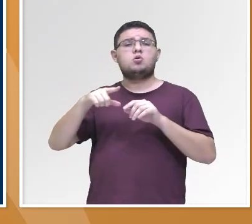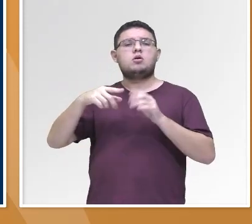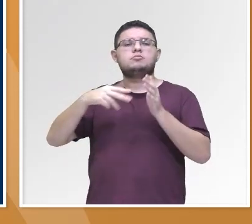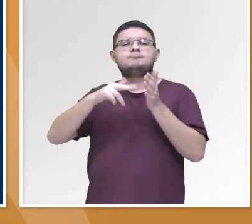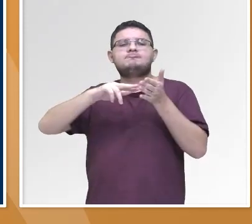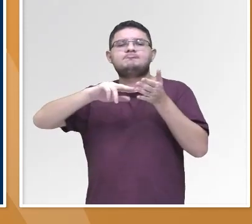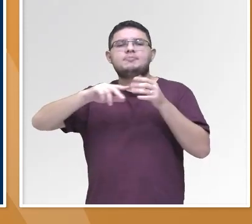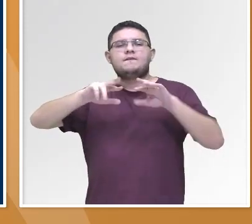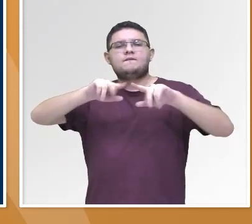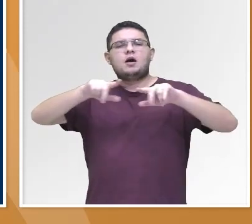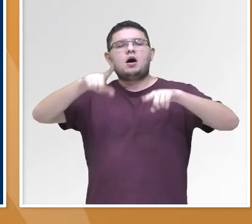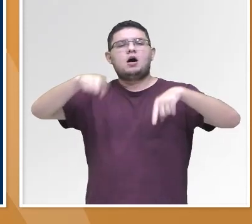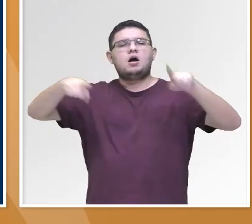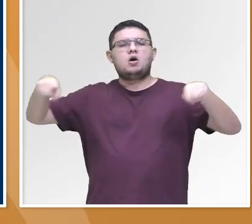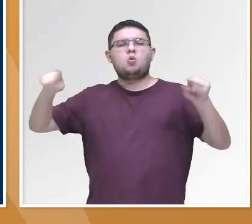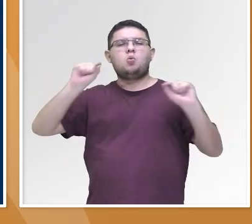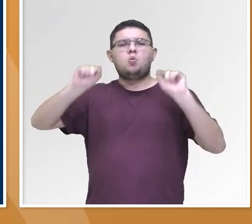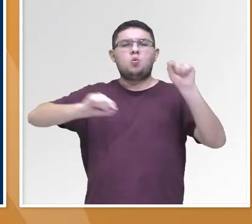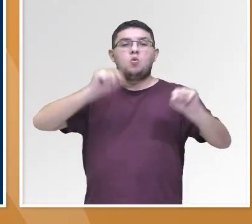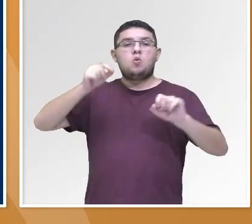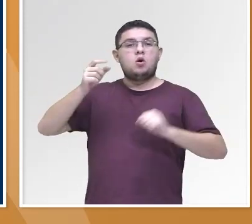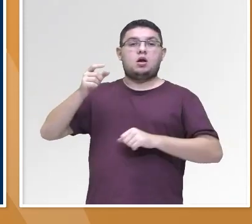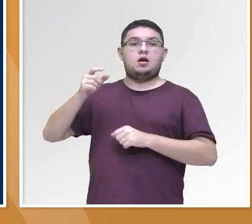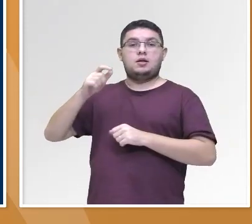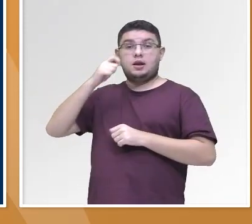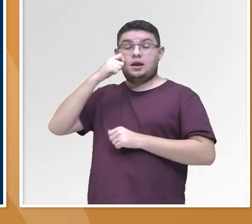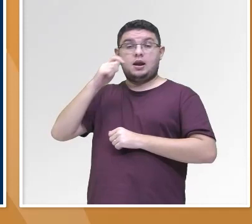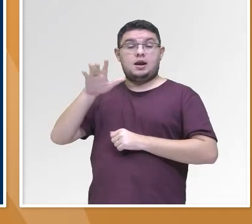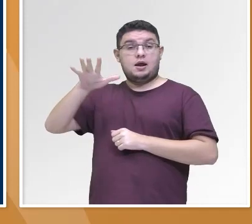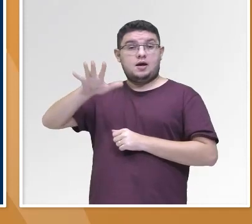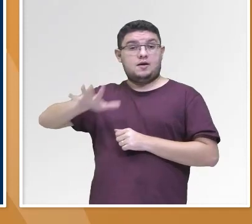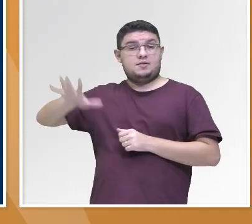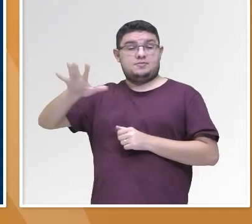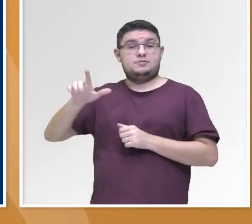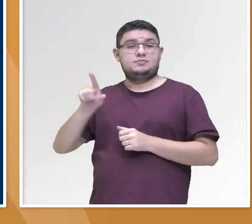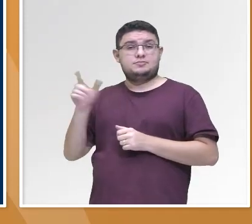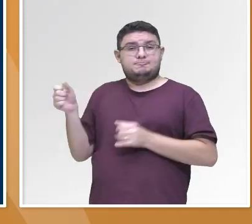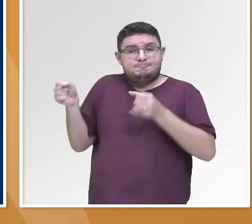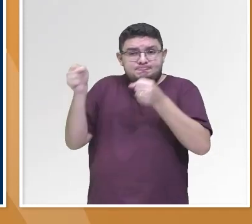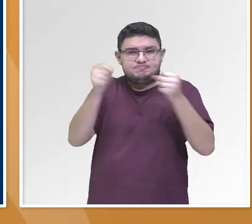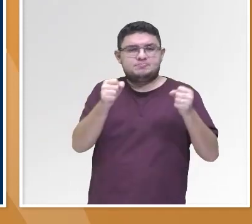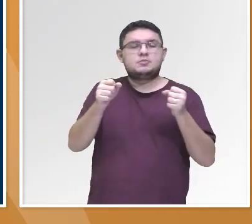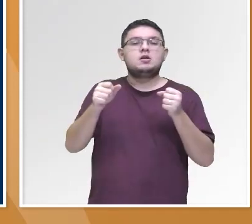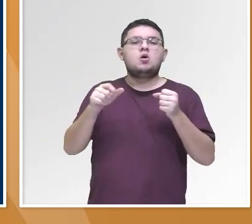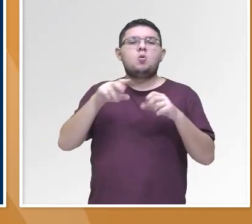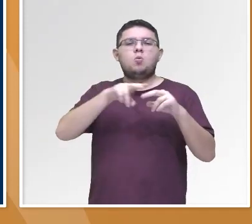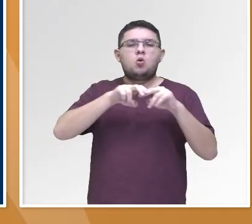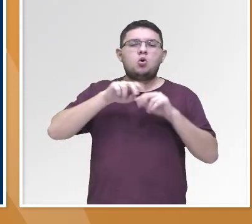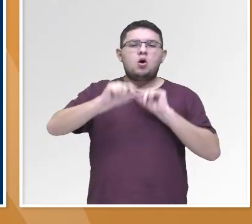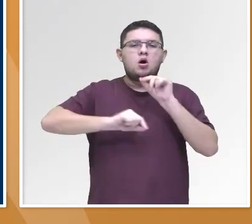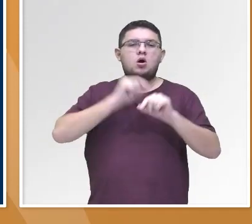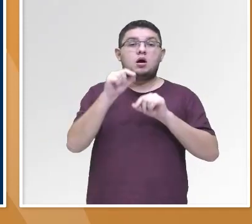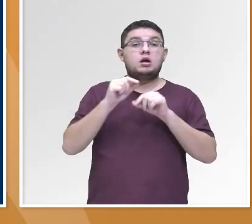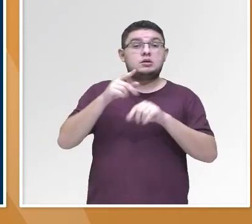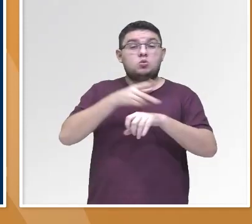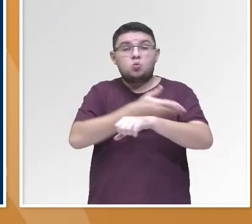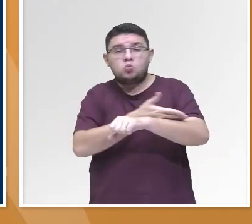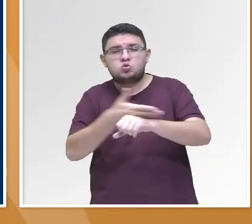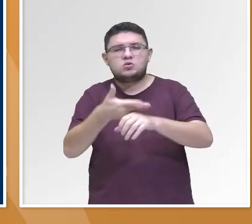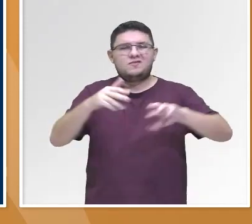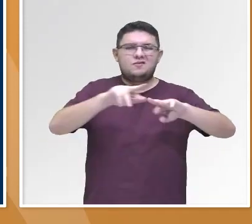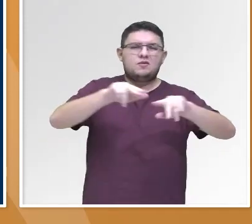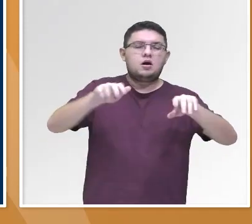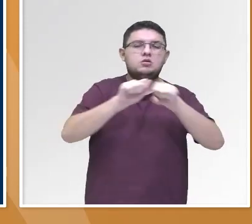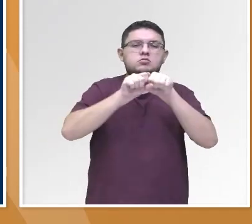diversidade dos escravos. Como nós vimos, esses africanos foram trazidos de diversos lugares do